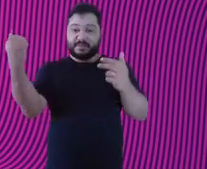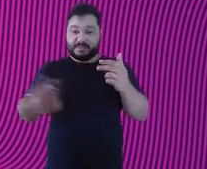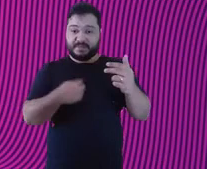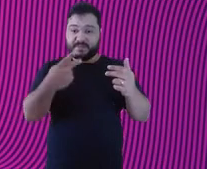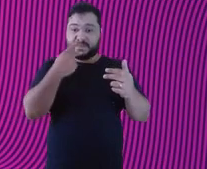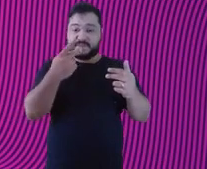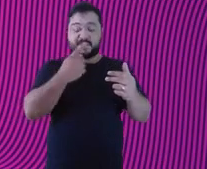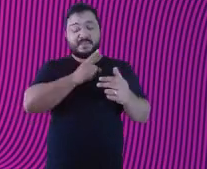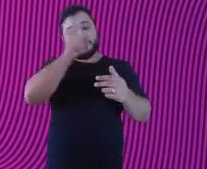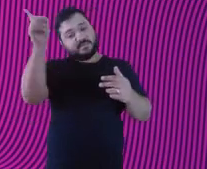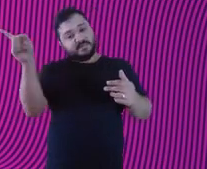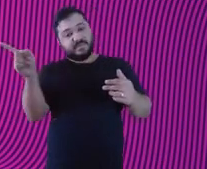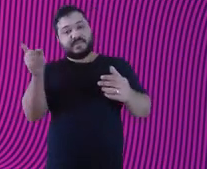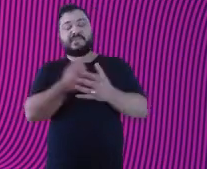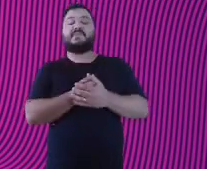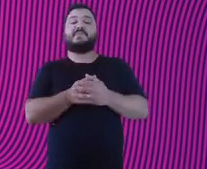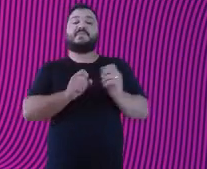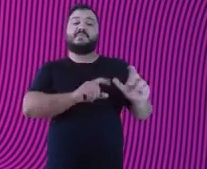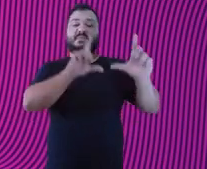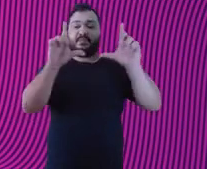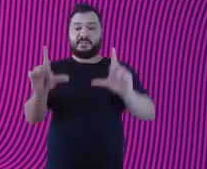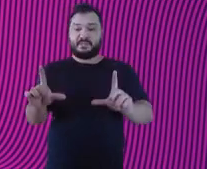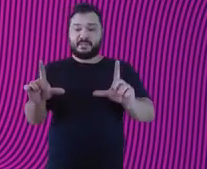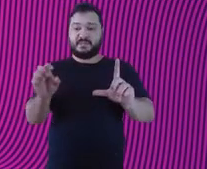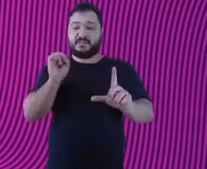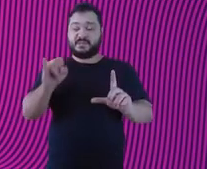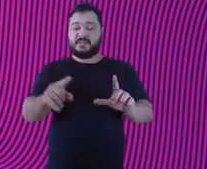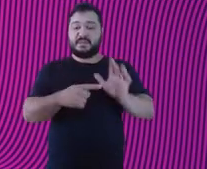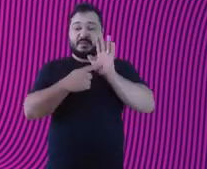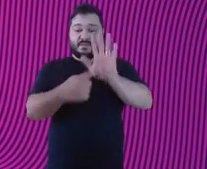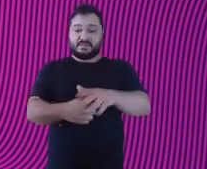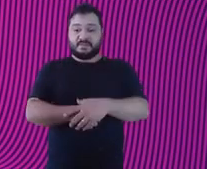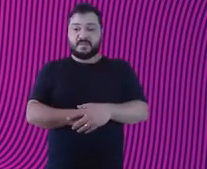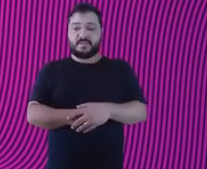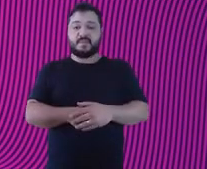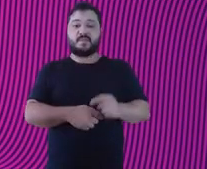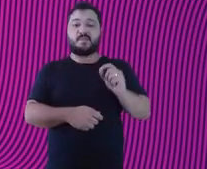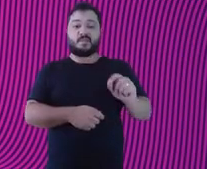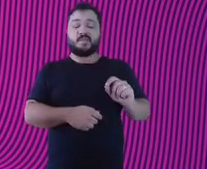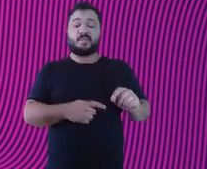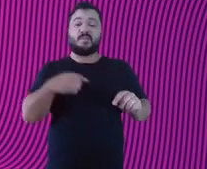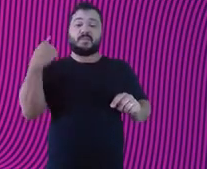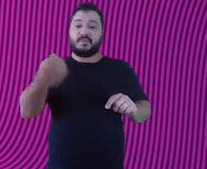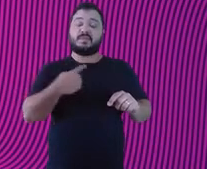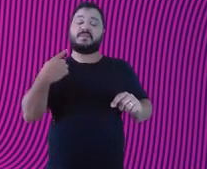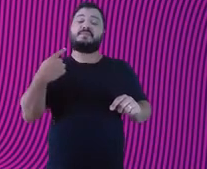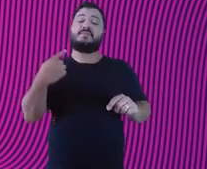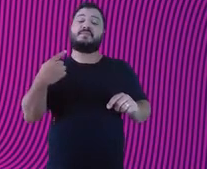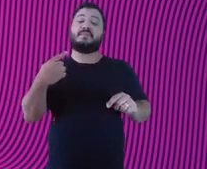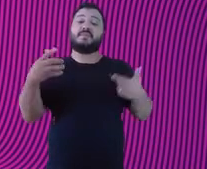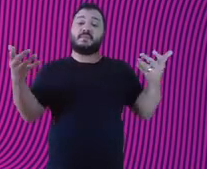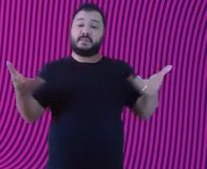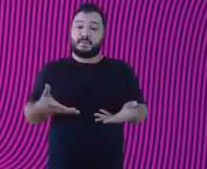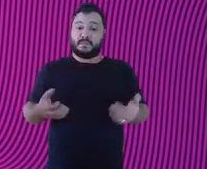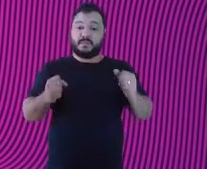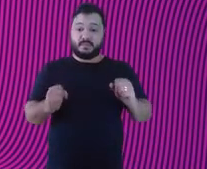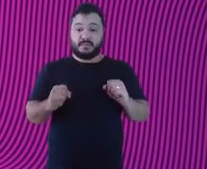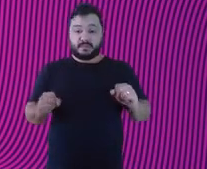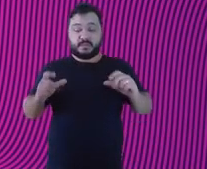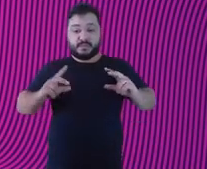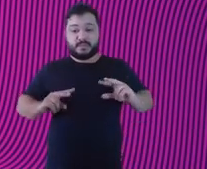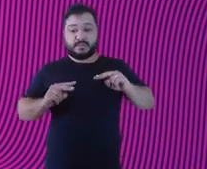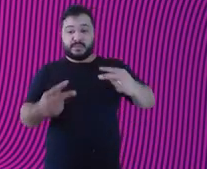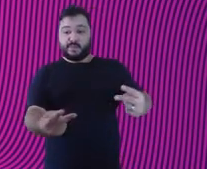no outro painel, quando você apresentou, é que a gente, às vezes, apesar da gente hoje poder fazer